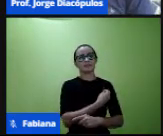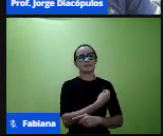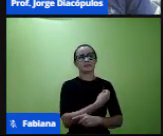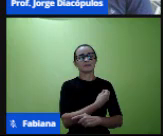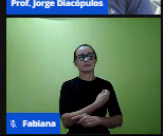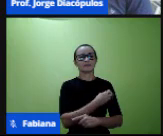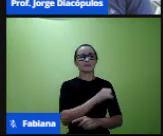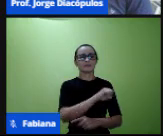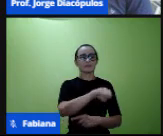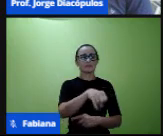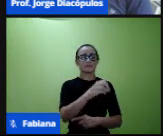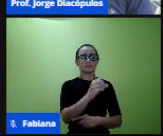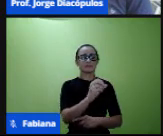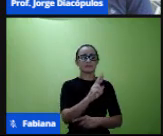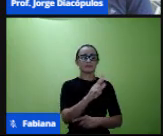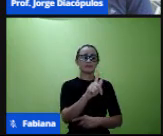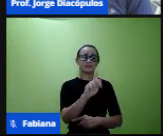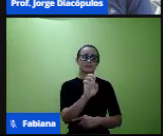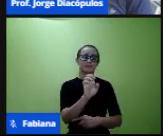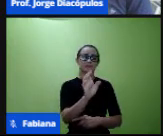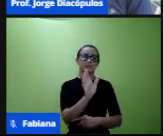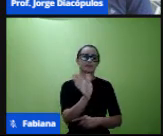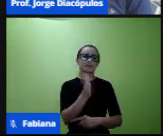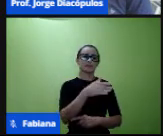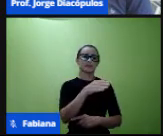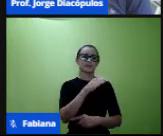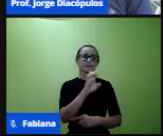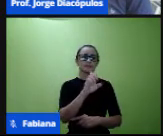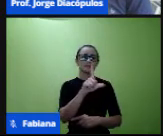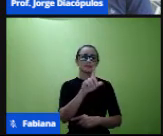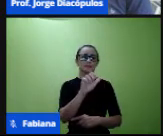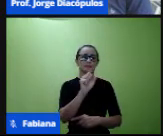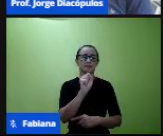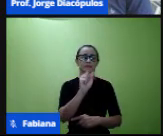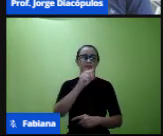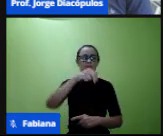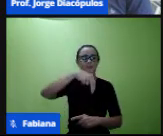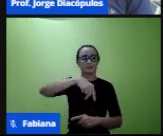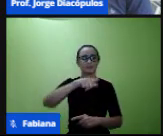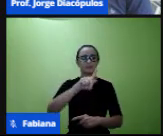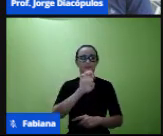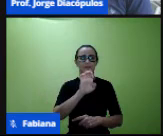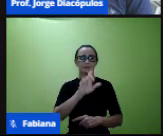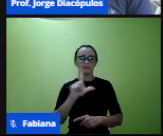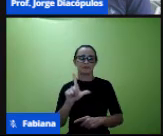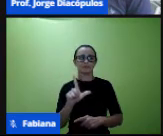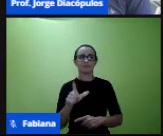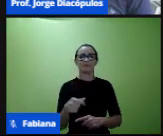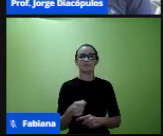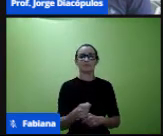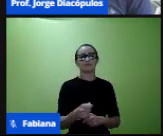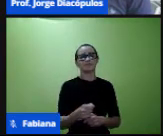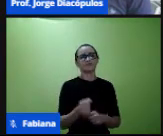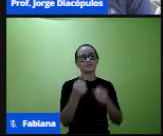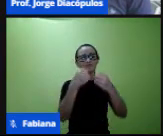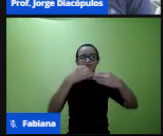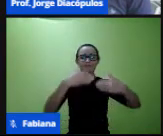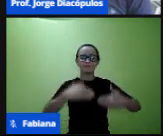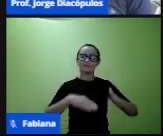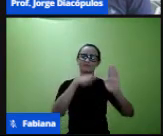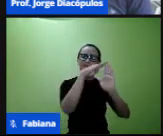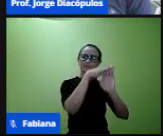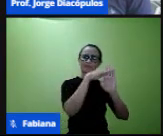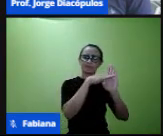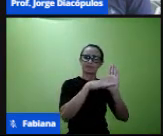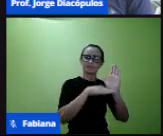por terem reservado tempo e trouxeram questões tão importantes para a nossa formação, né, para pensar